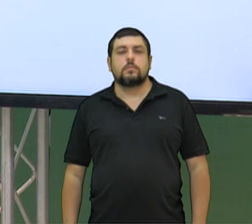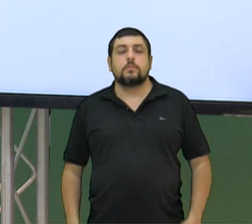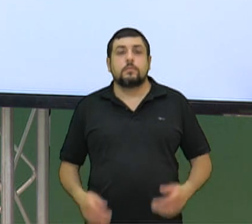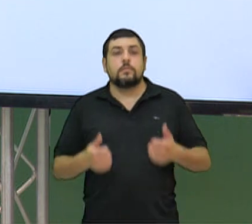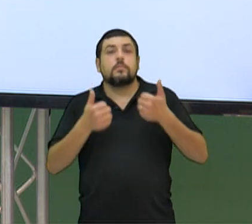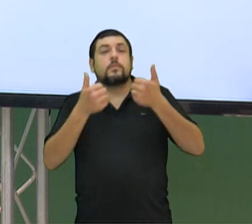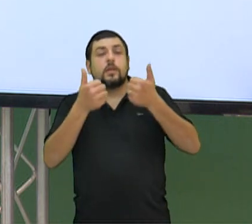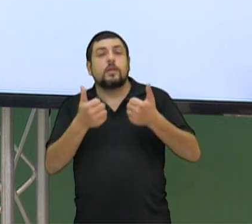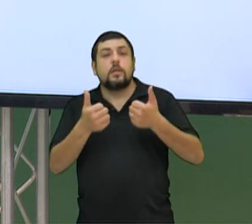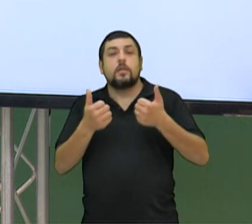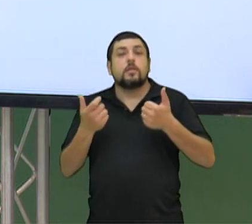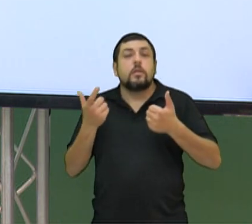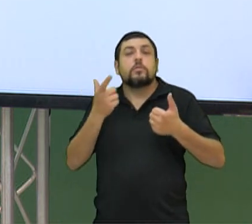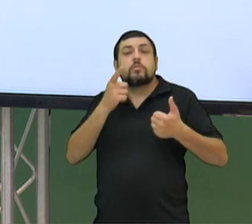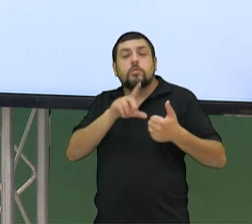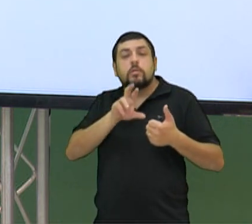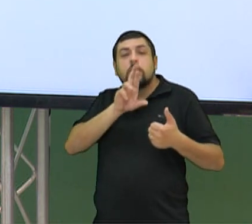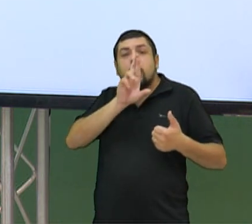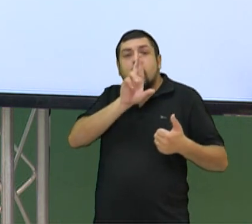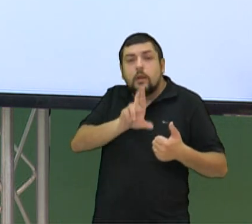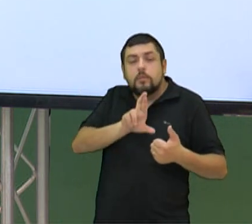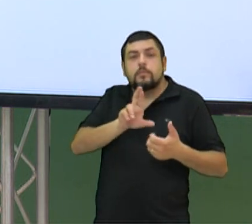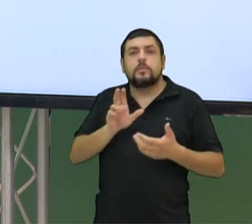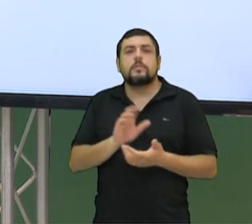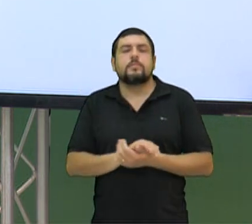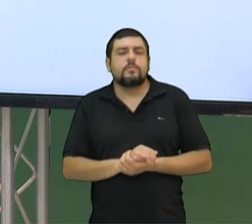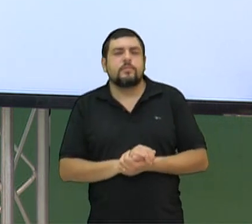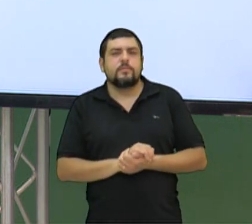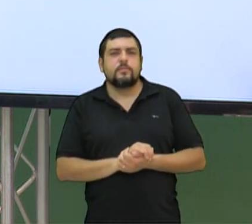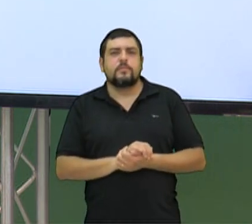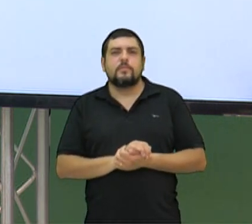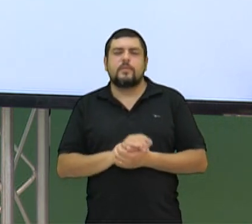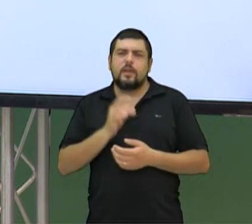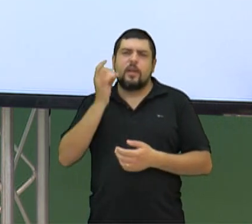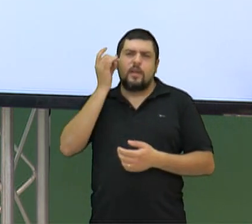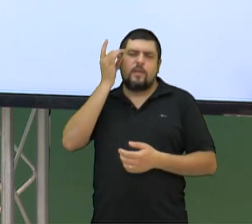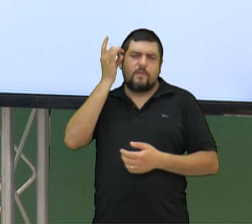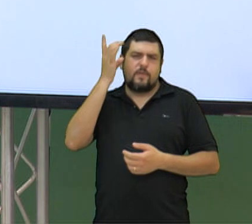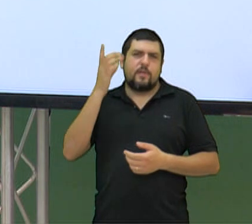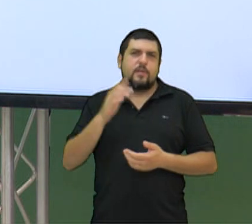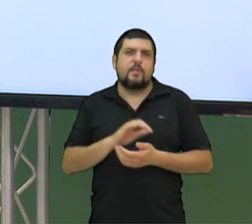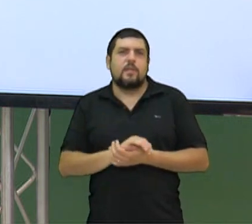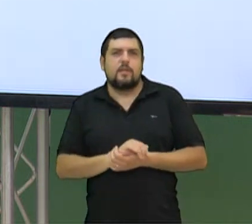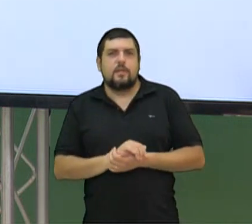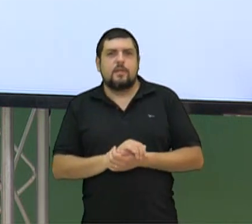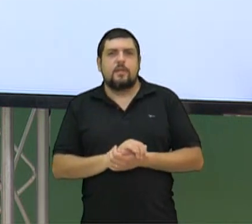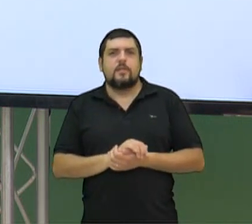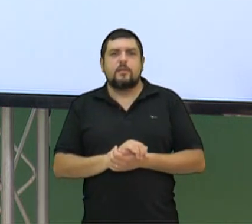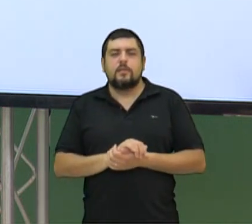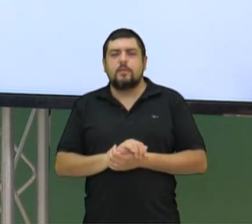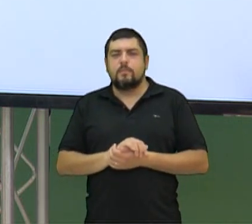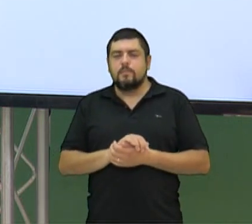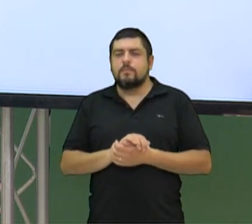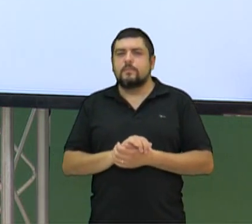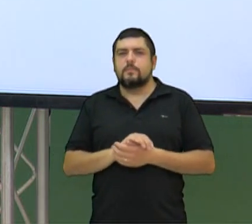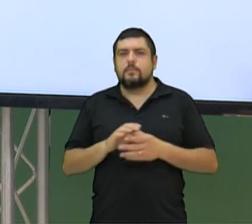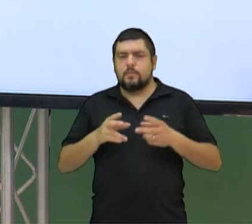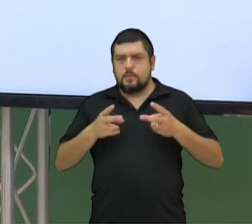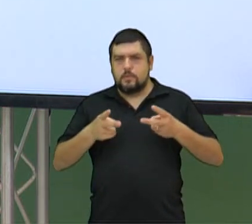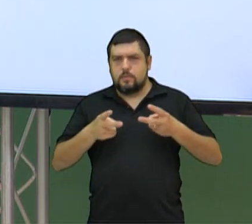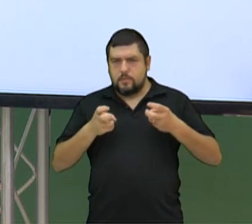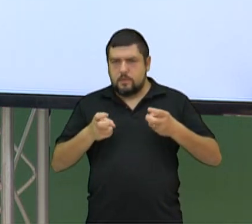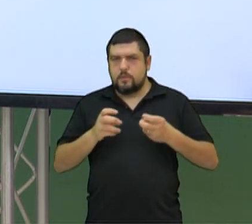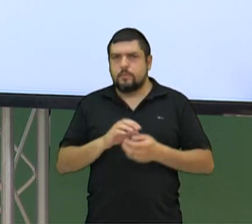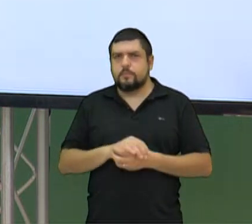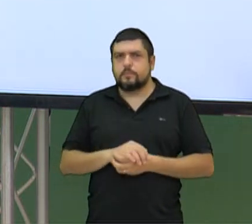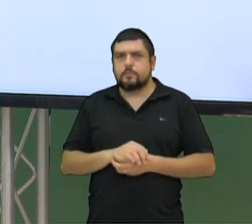E aí, pessoal, conseguiram resolver a questão? Questãozinha baba, questão fácil, né? Veja aqui, né?